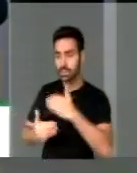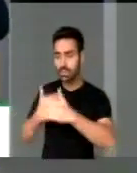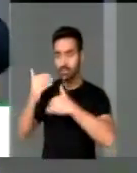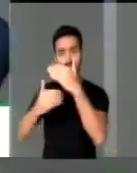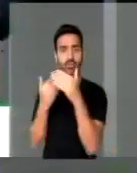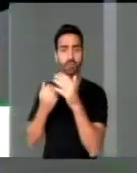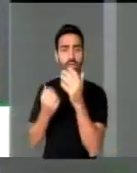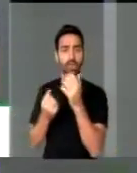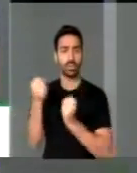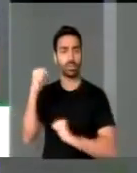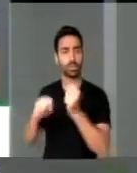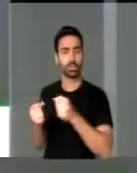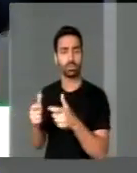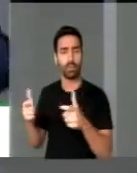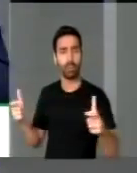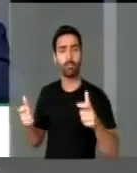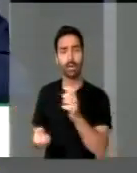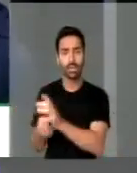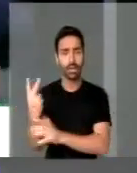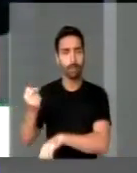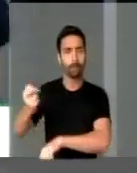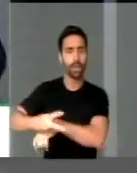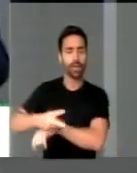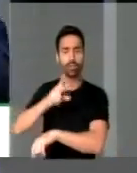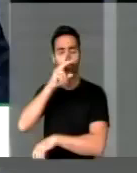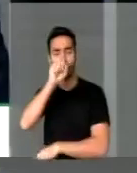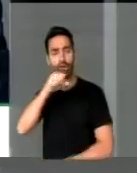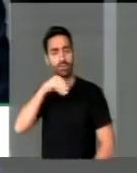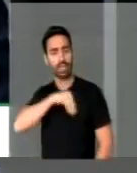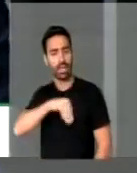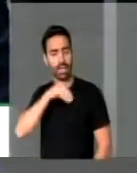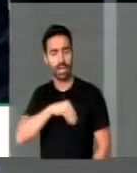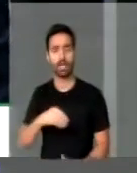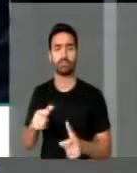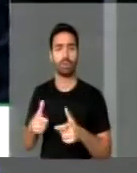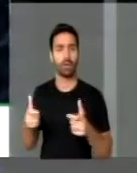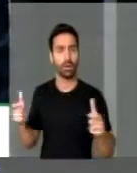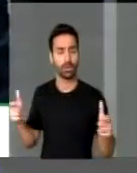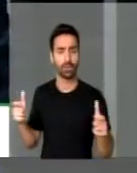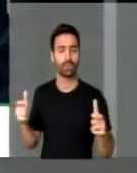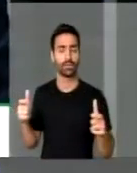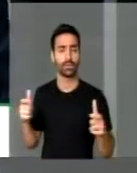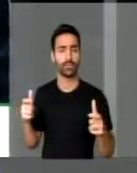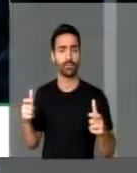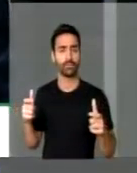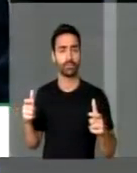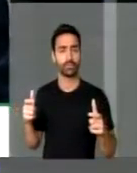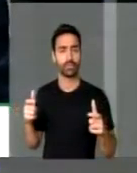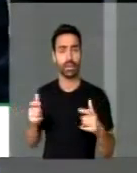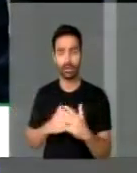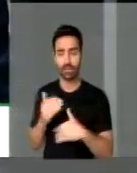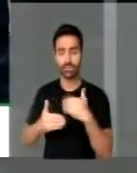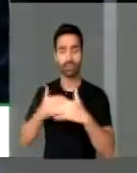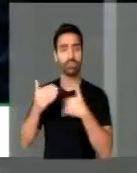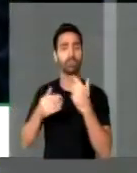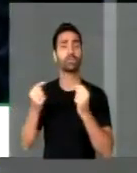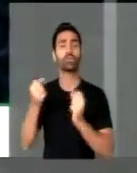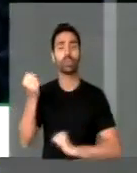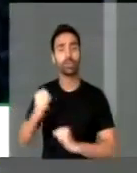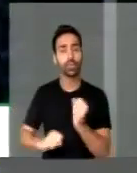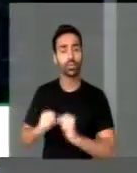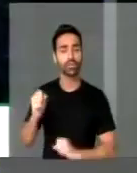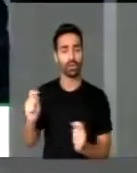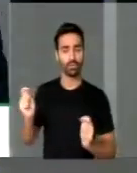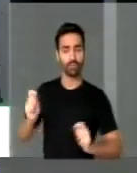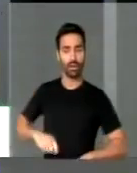cadeia produtiva que gere emprego, renda no nosso Brasil, no desenvolvimento de uma cadeia produtiva que